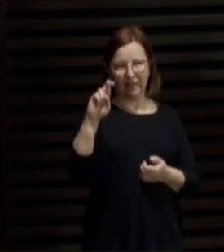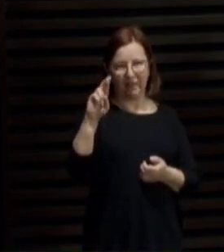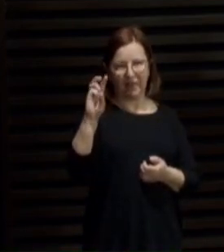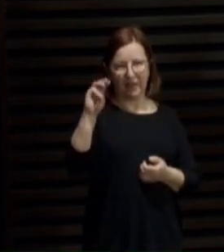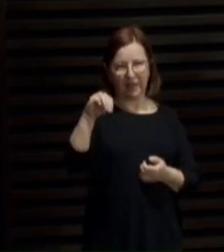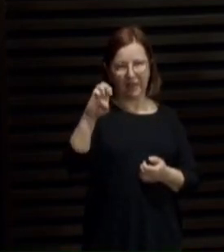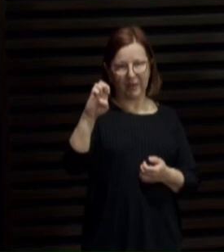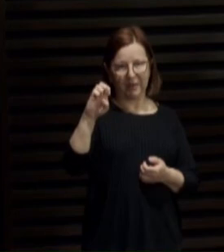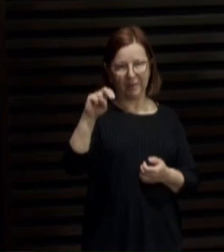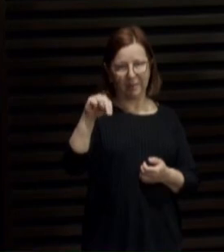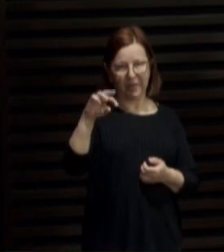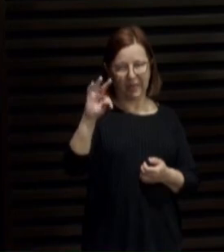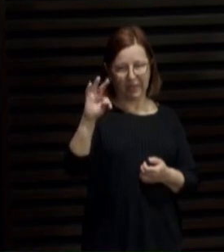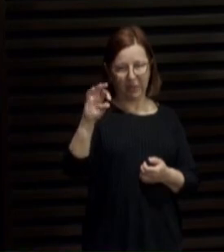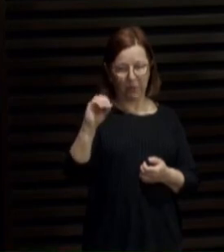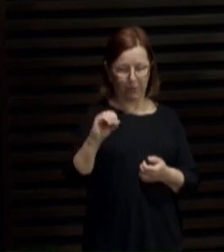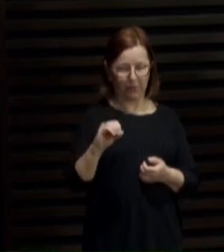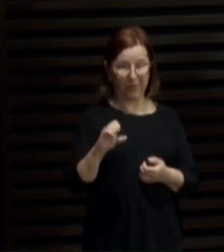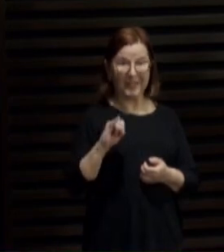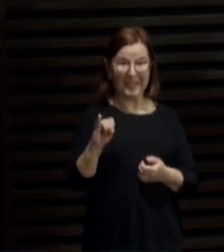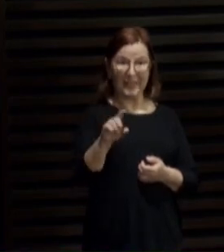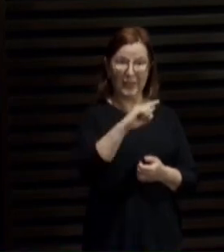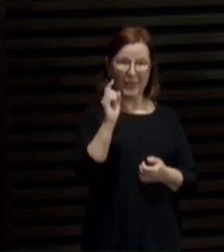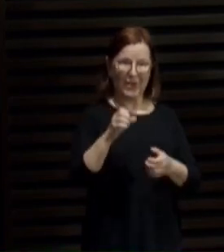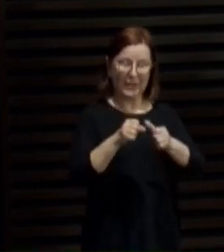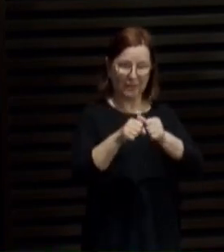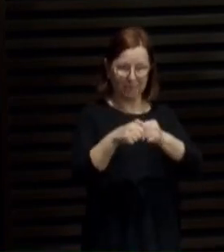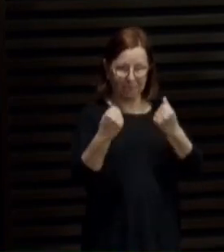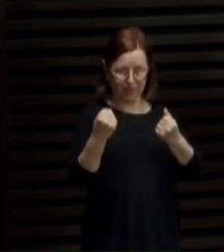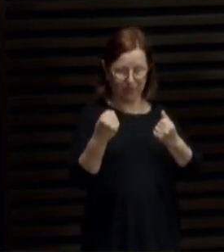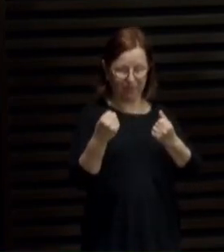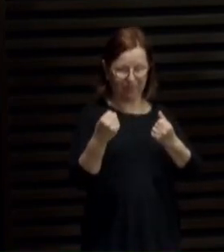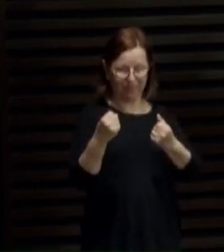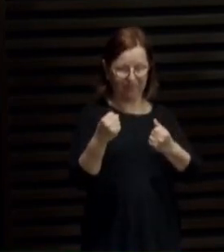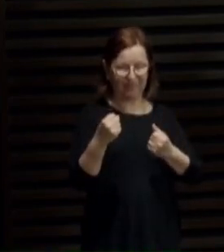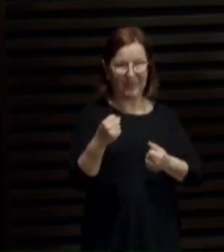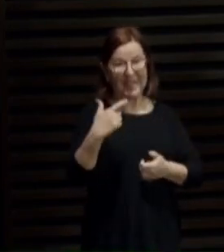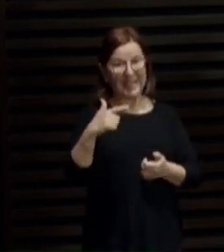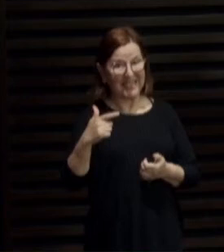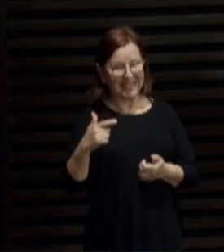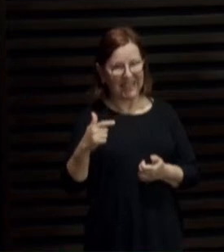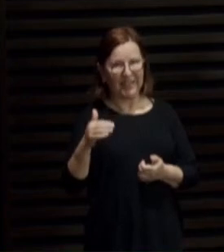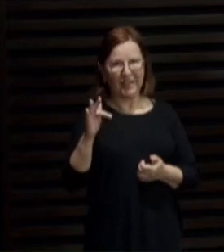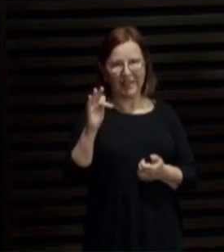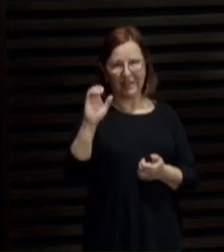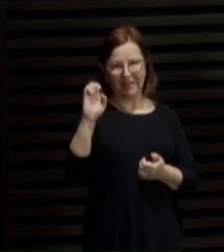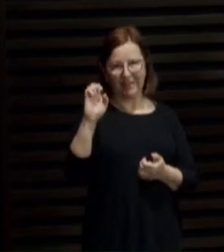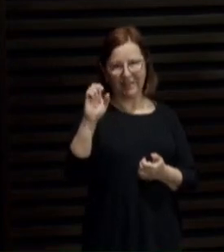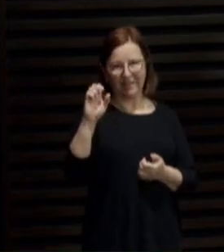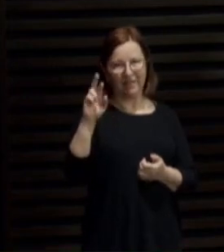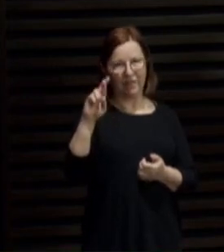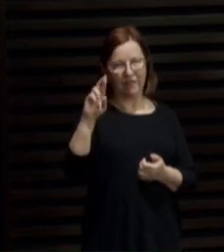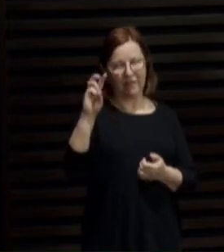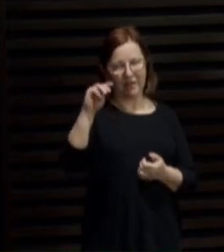Se somos pães ázimos, devemos ser sem fermento.